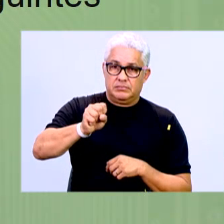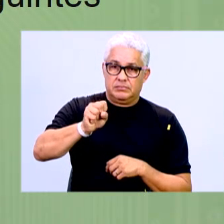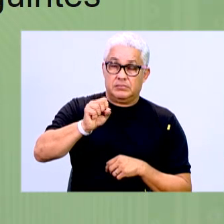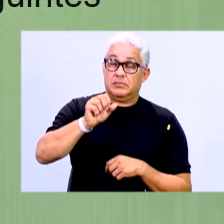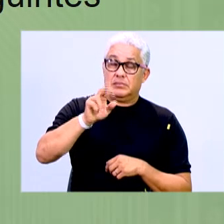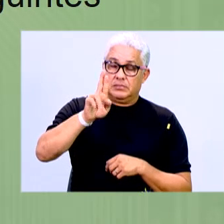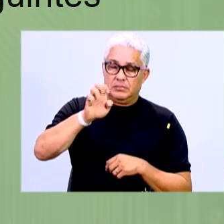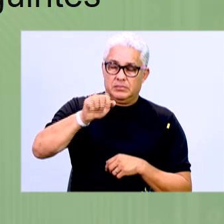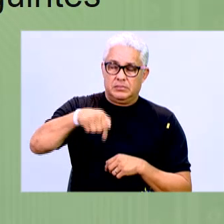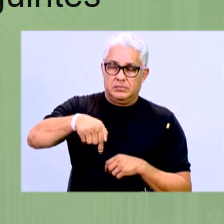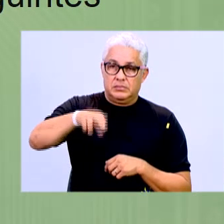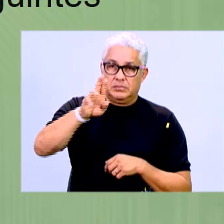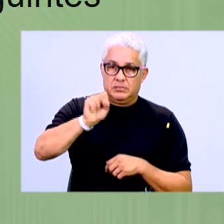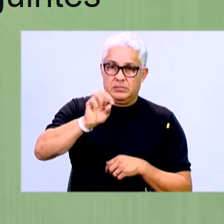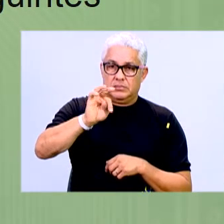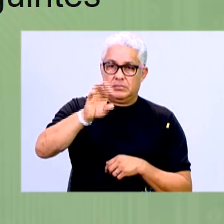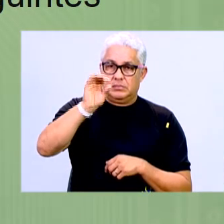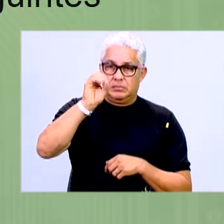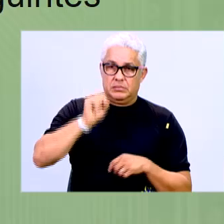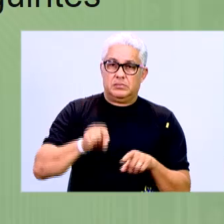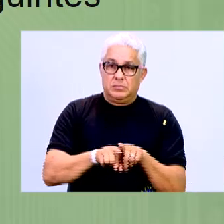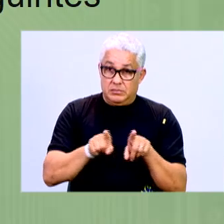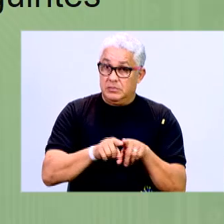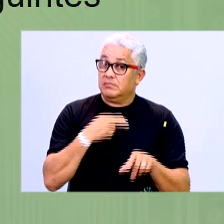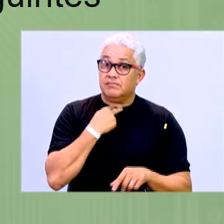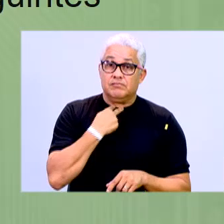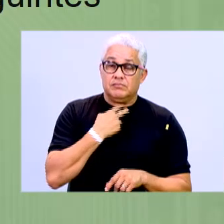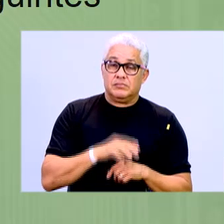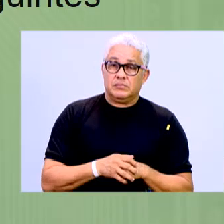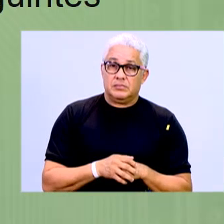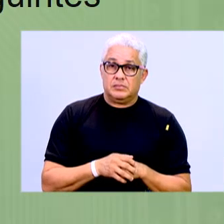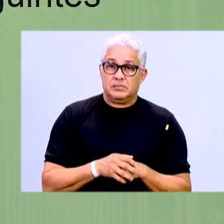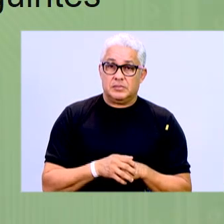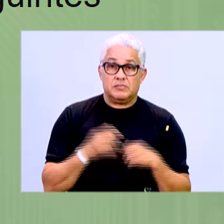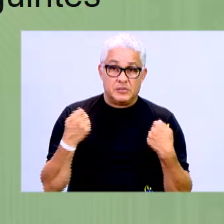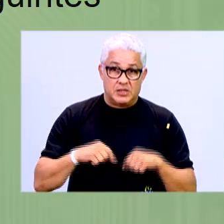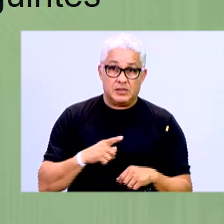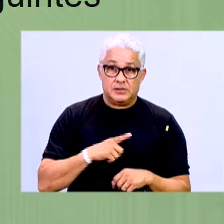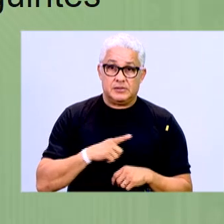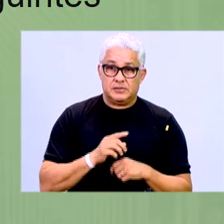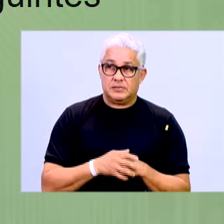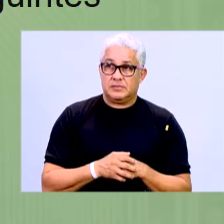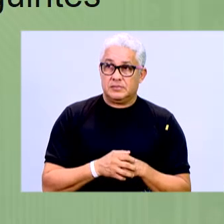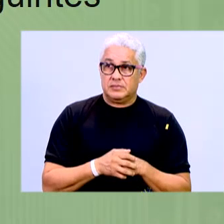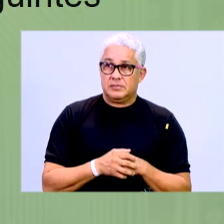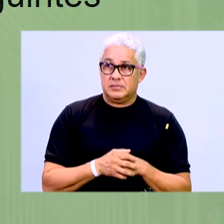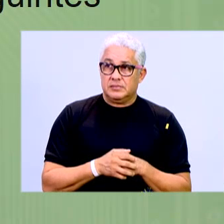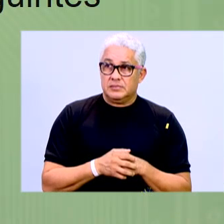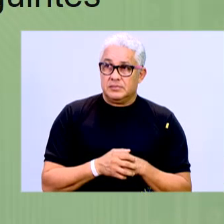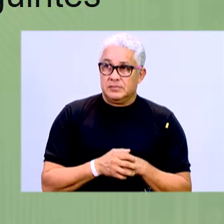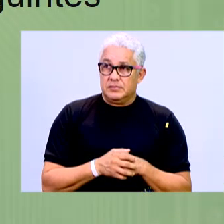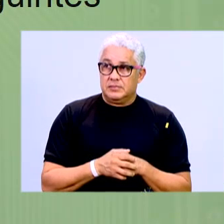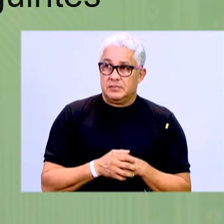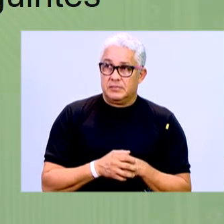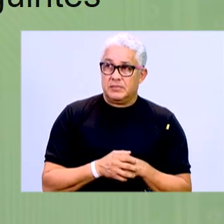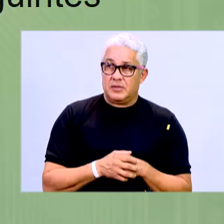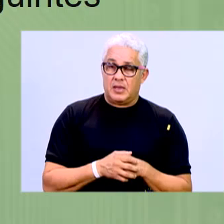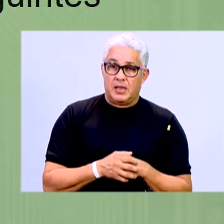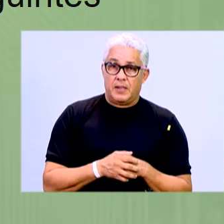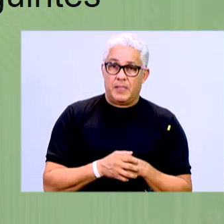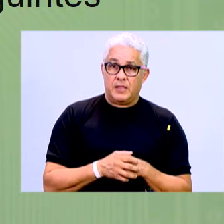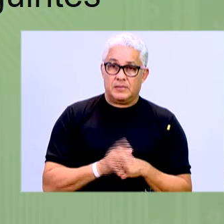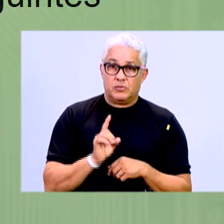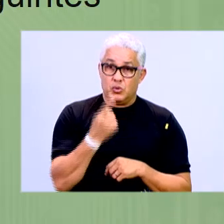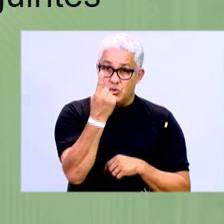Além disso, ele também não pode ser, ele tem que ser não ambíguo, ou seja, ele tem